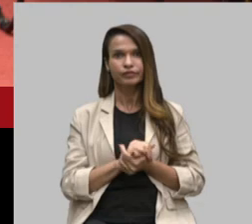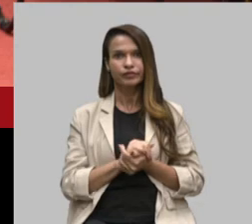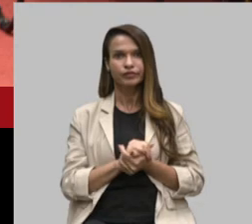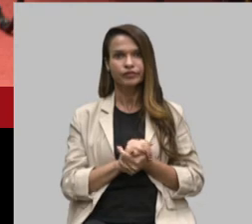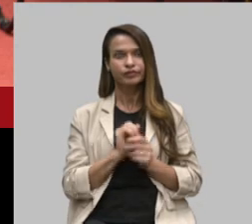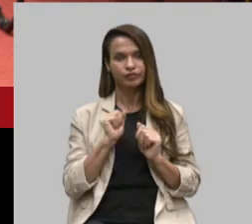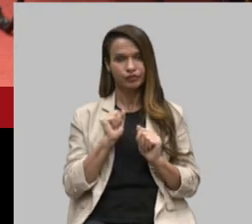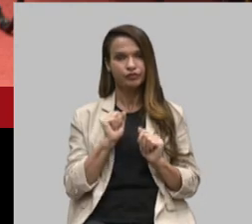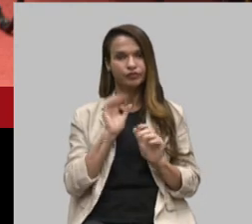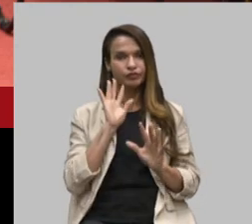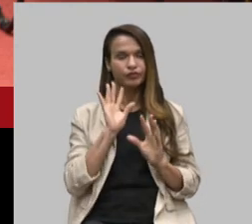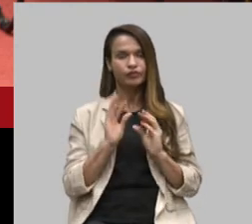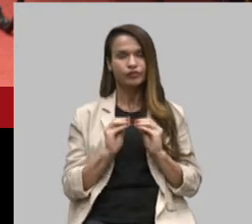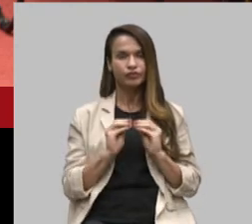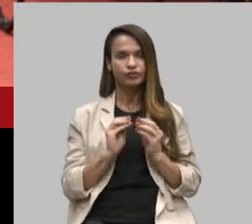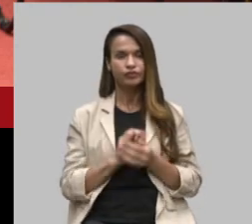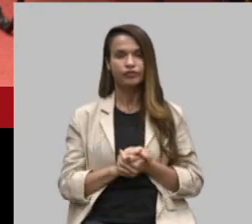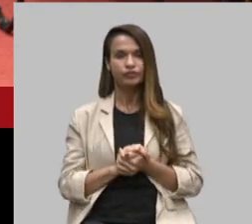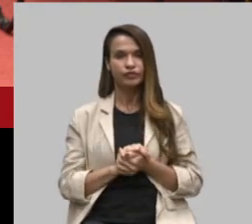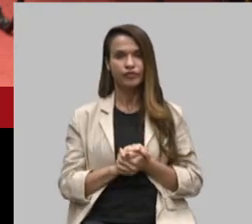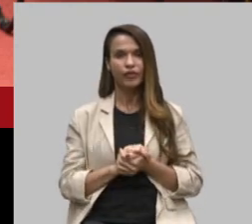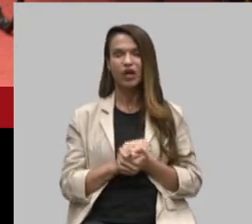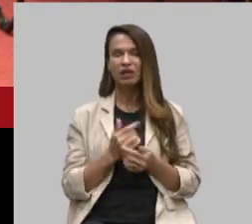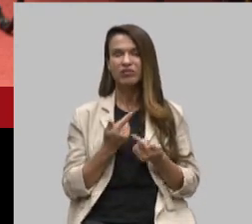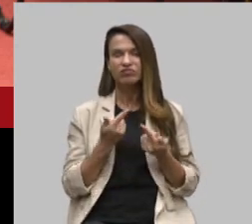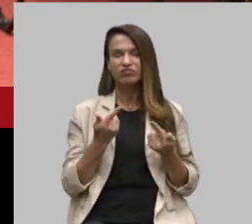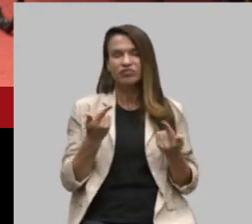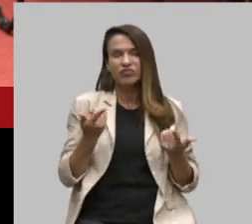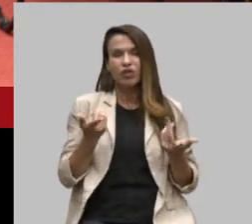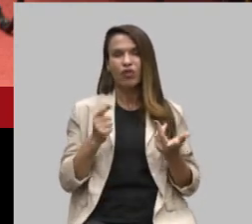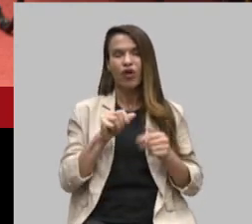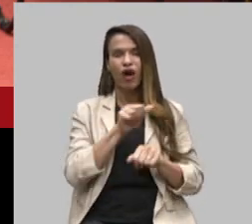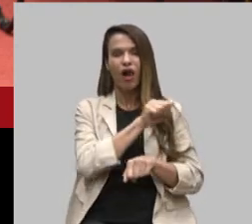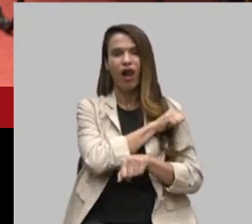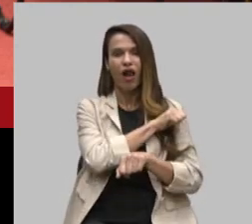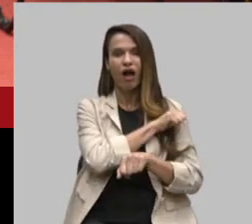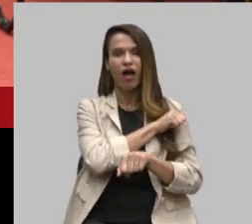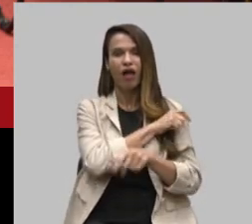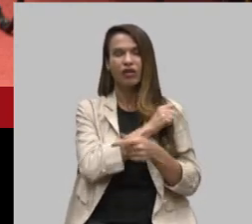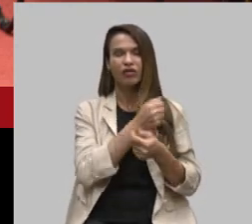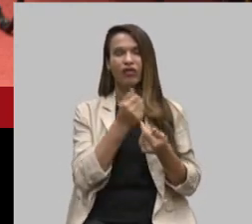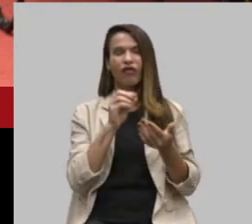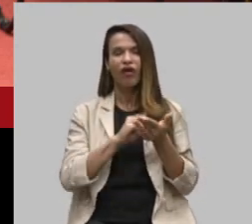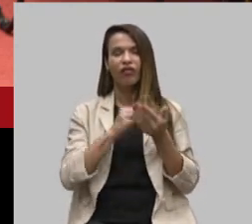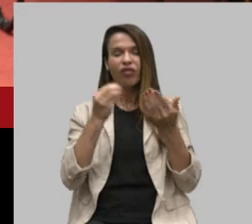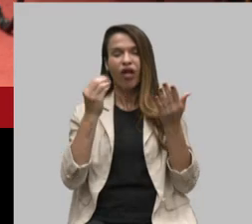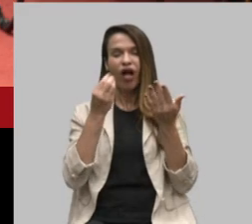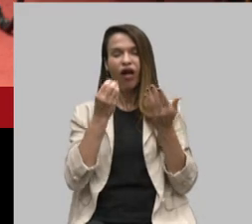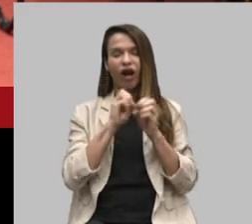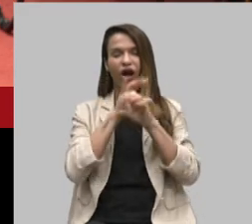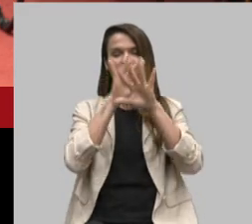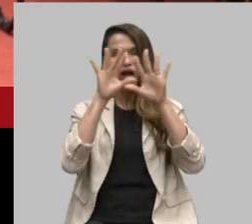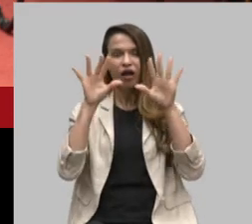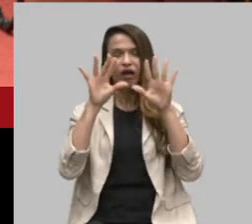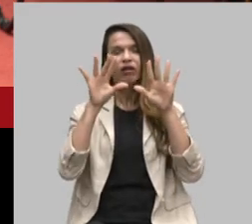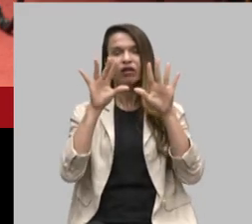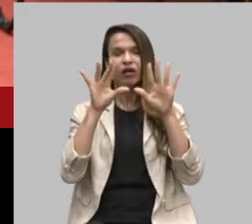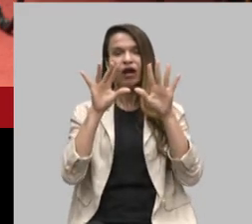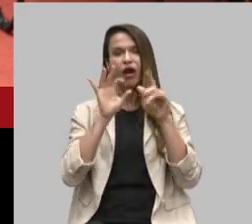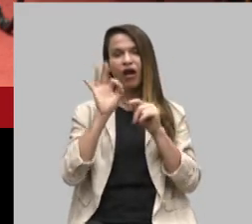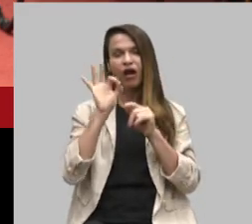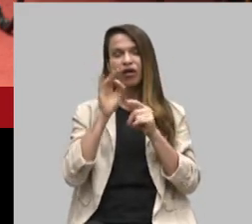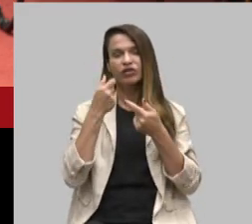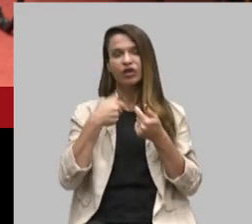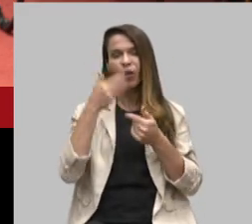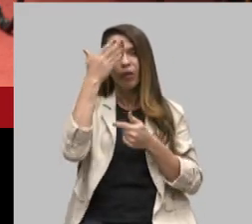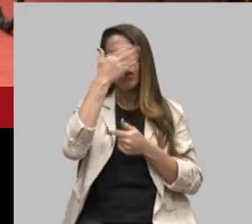sim não haveria sentido o aluno o aluno ser invisível perante que a taxa dele é comprovada na ubm nas